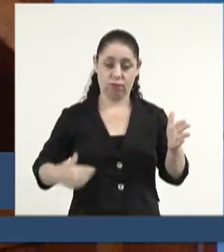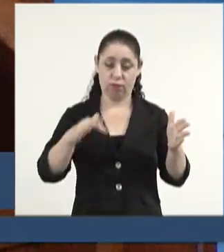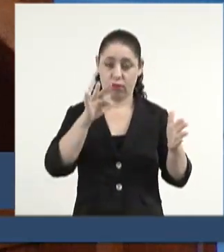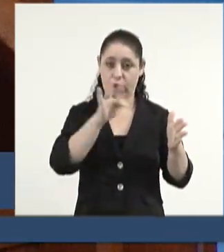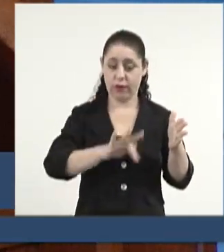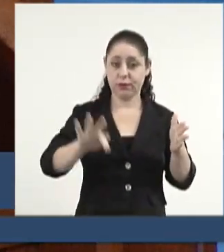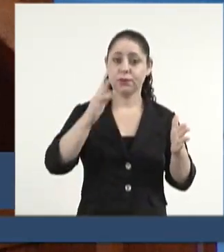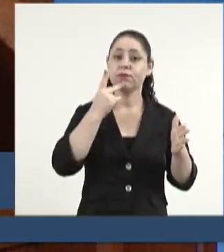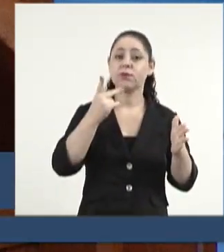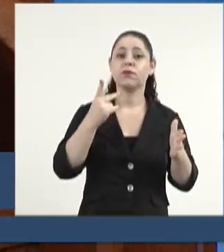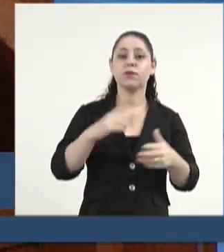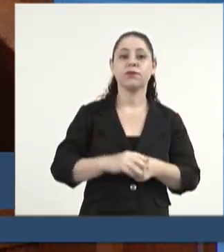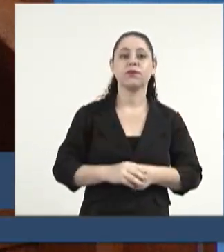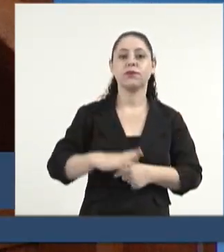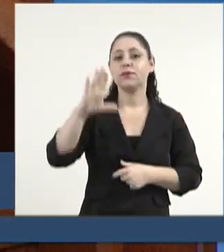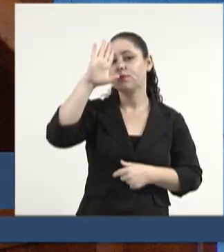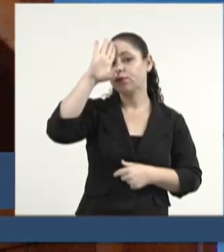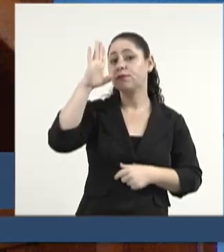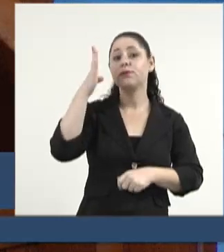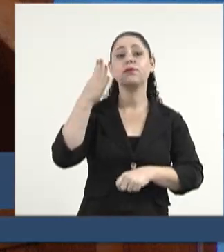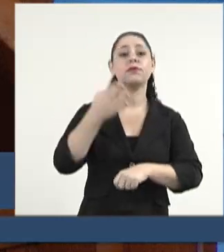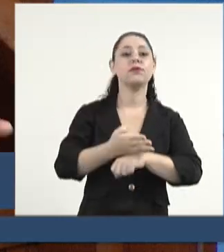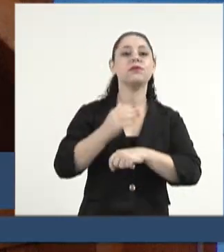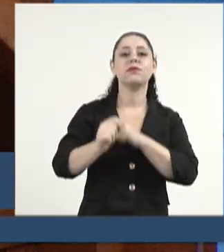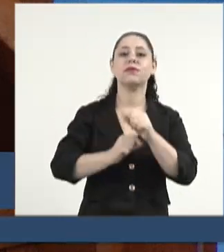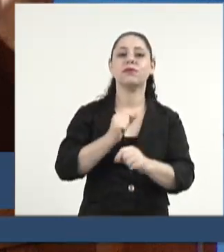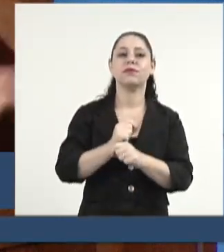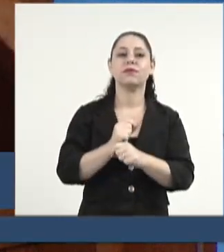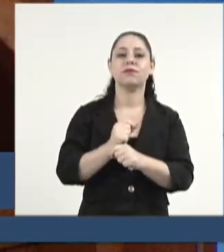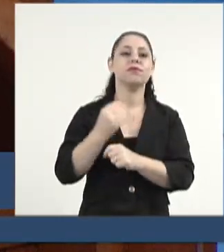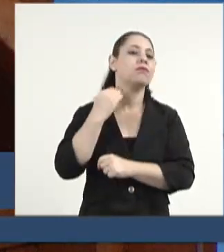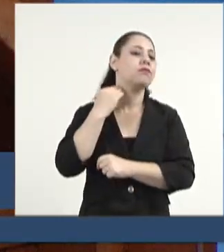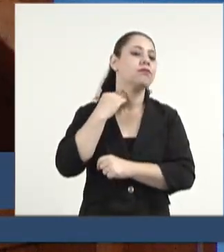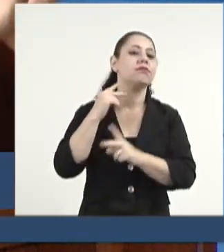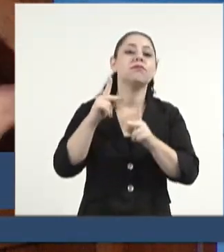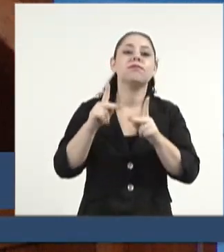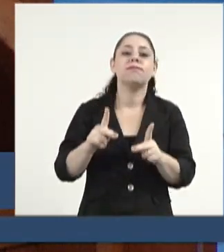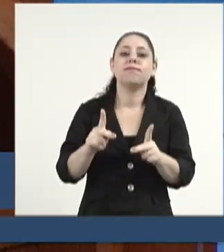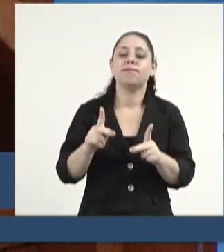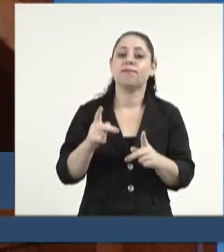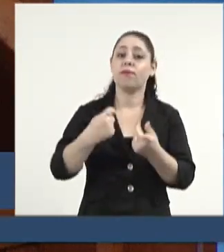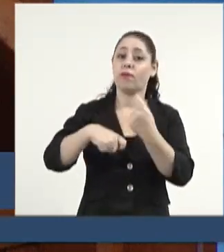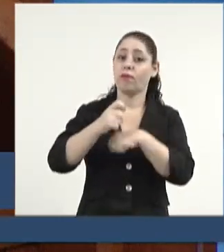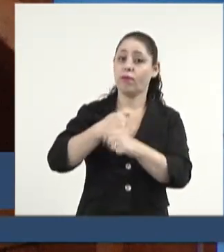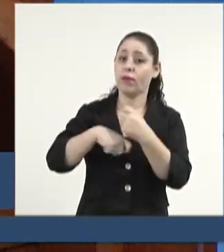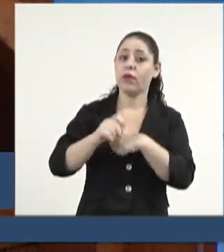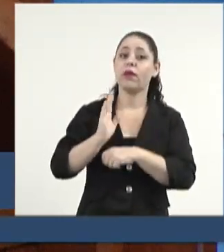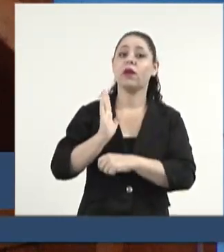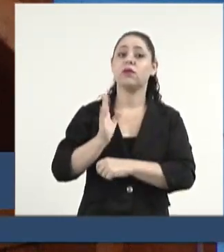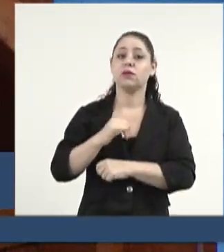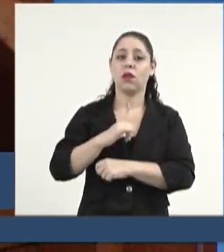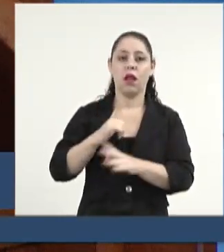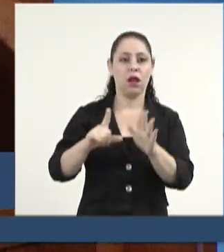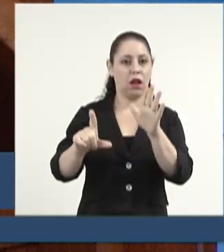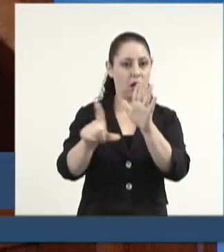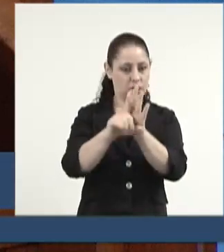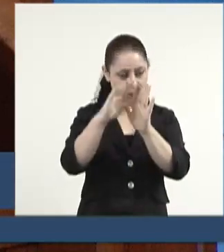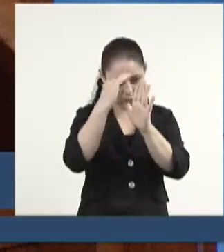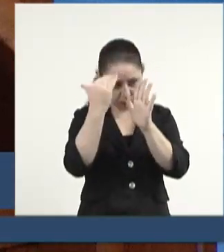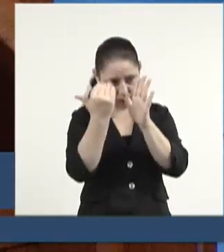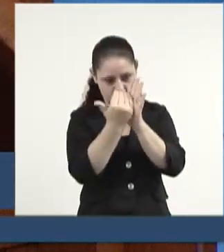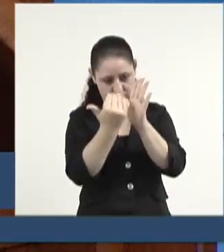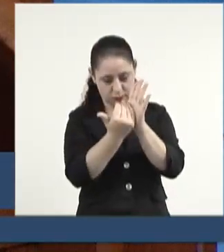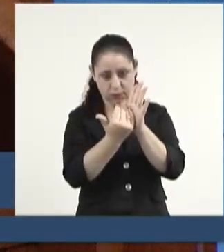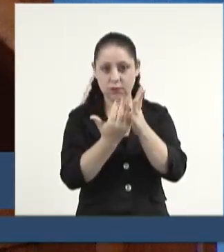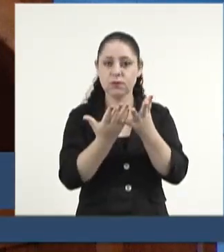determinar, principalmente aos bancos públicos de economia mista que são sujeitos à legislação? Porque muitos